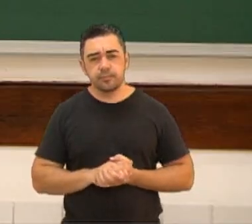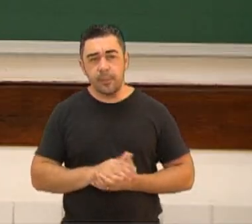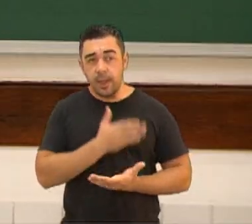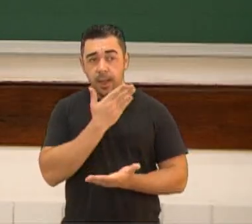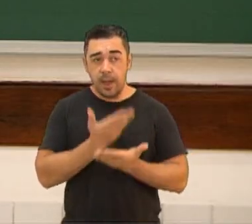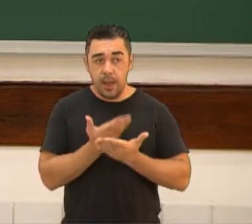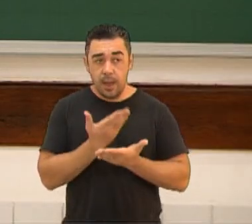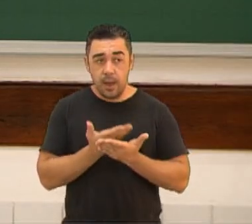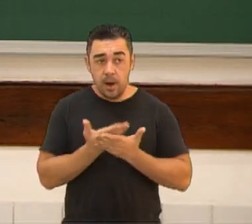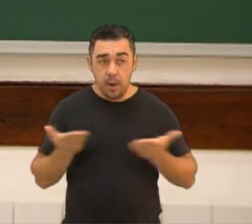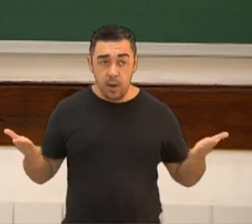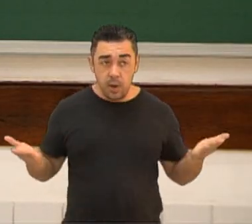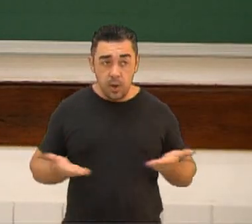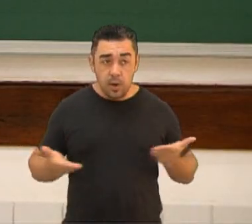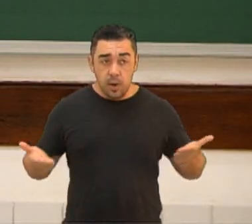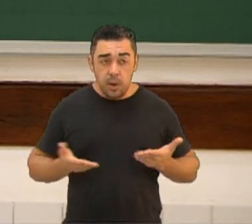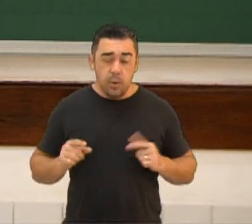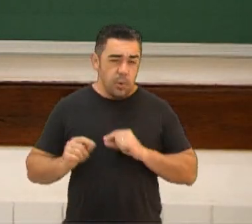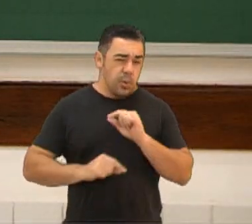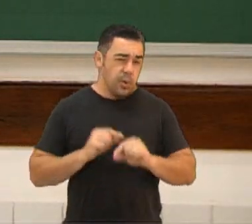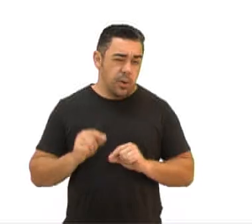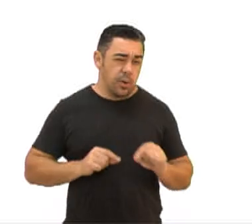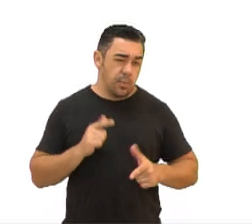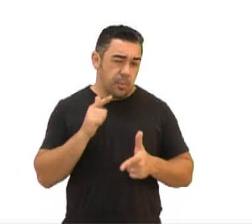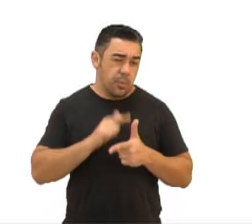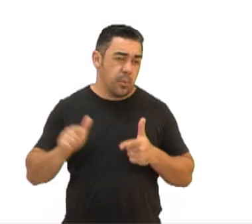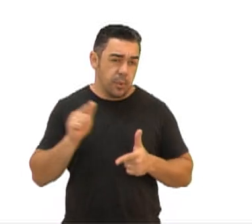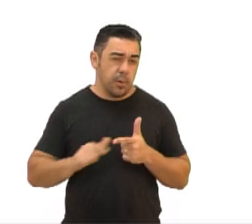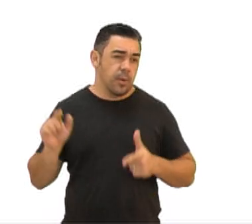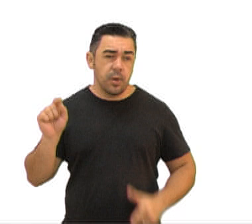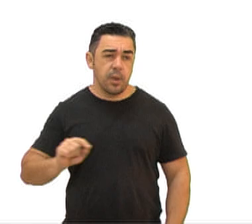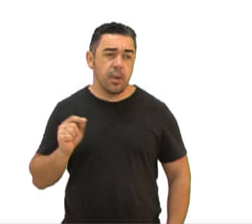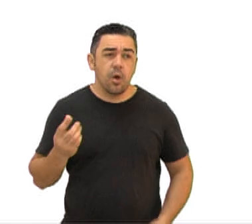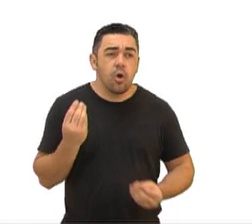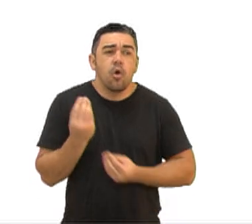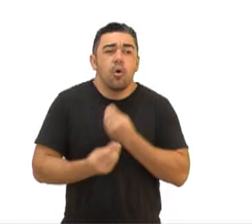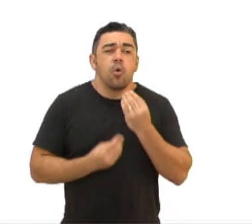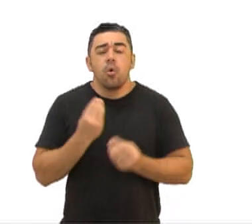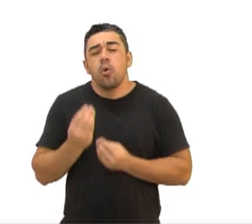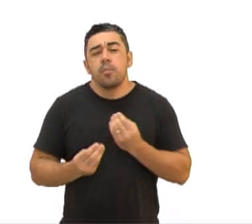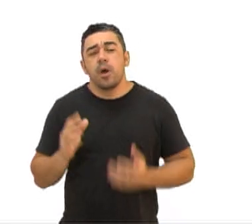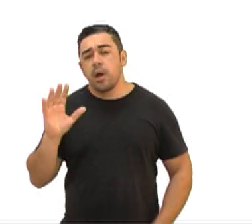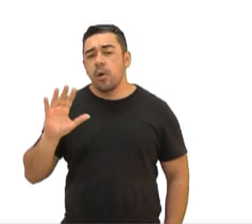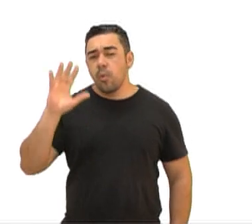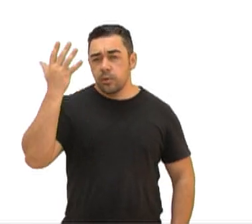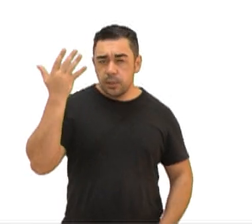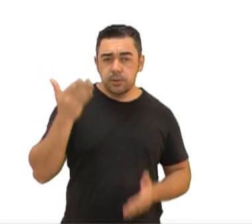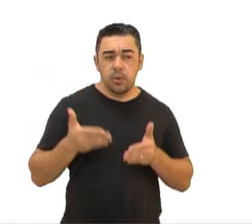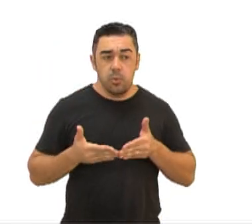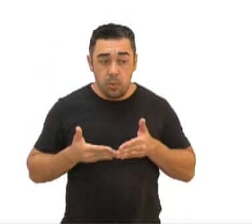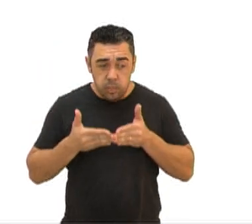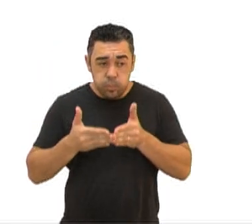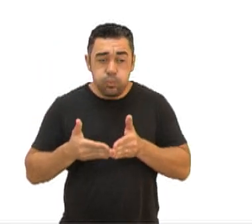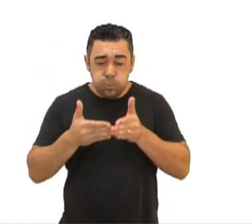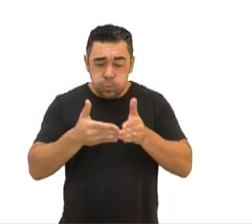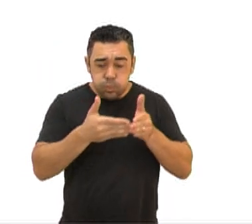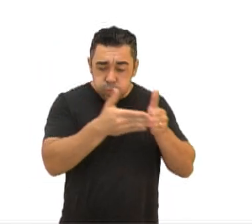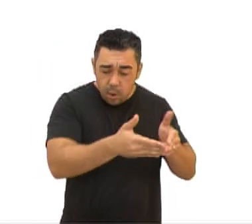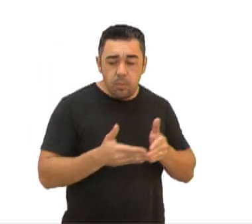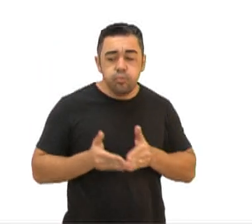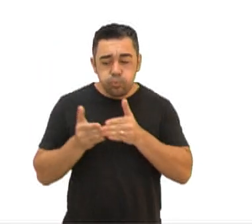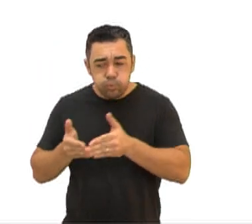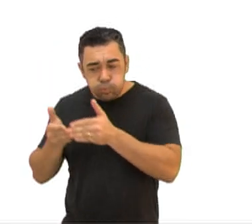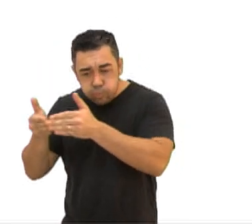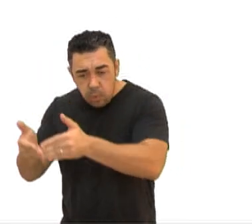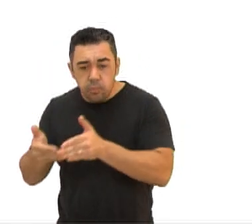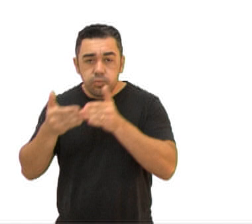de hoje, a nossa questão vai ser como é que ocorreram essas grandes navegações e